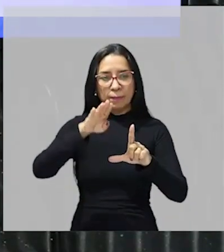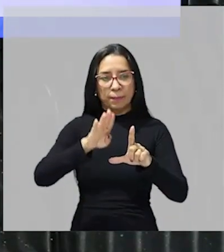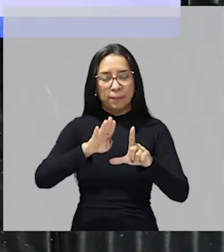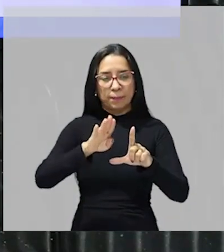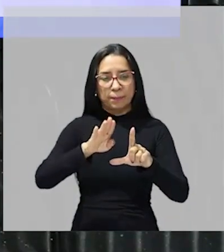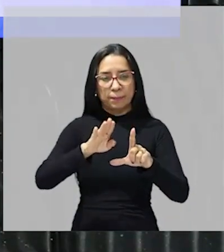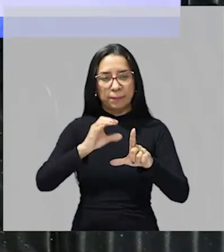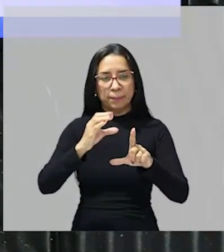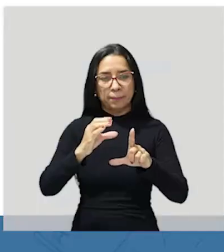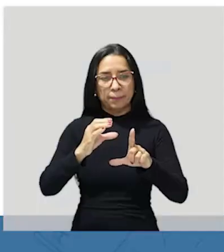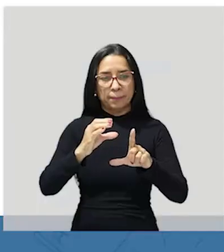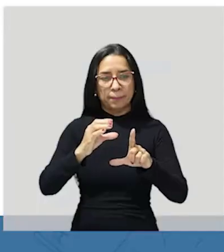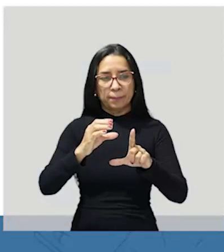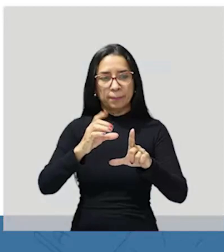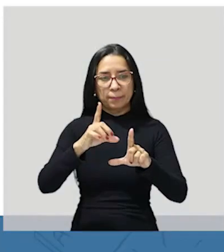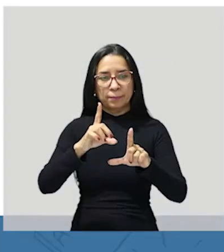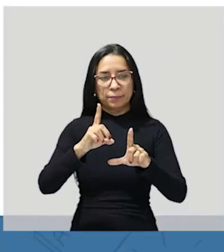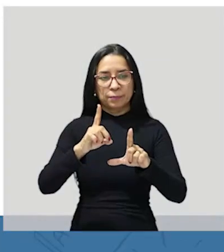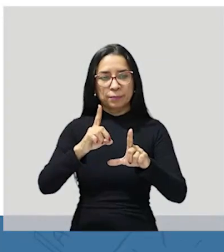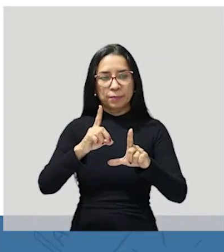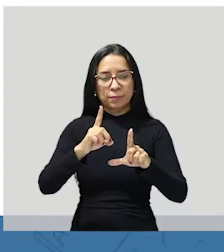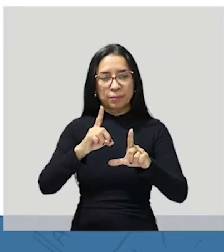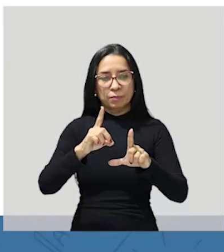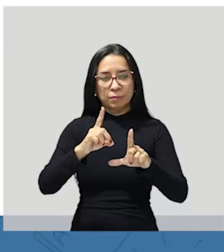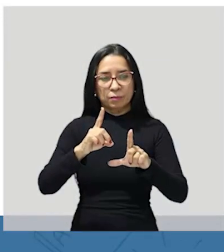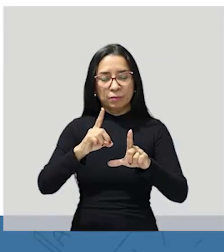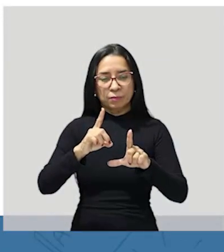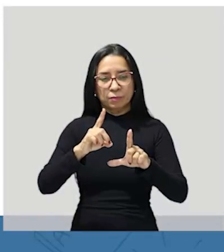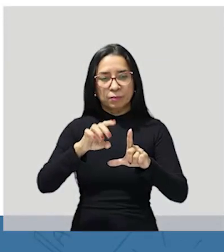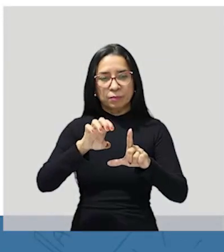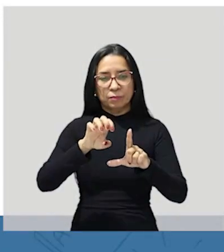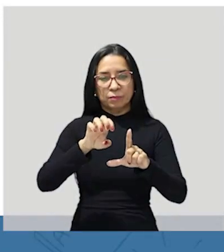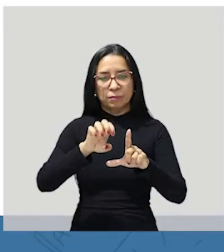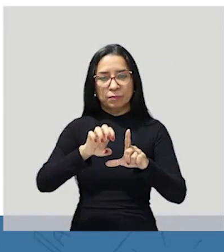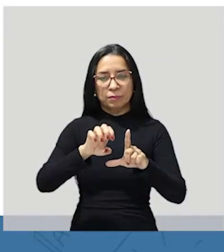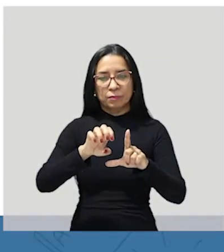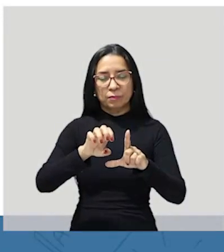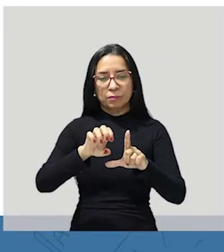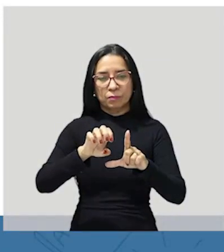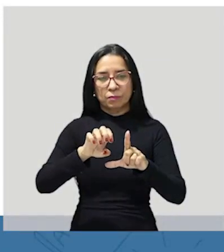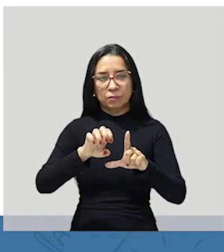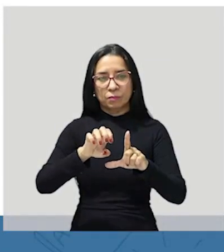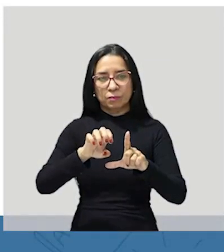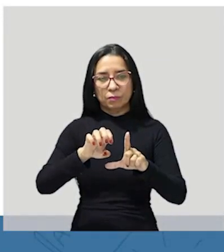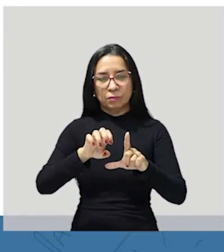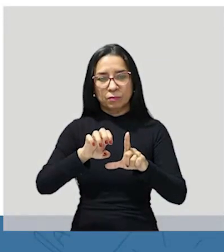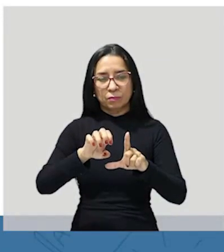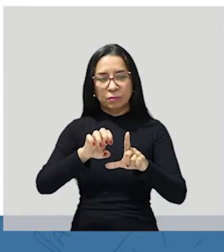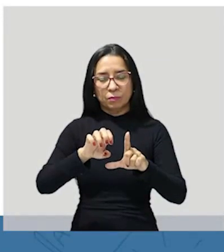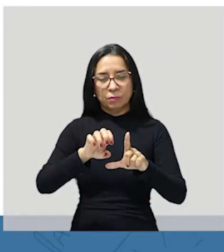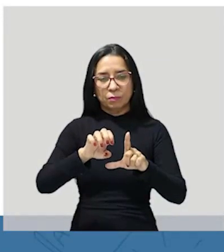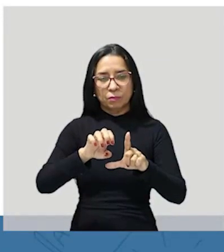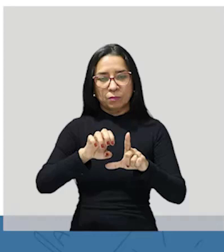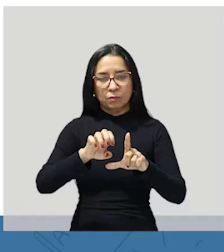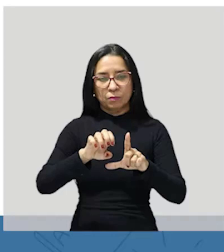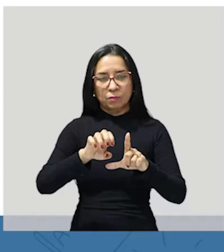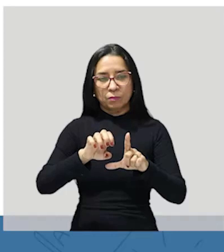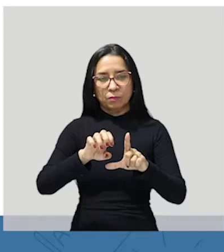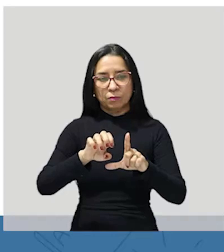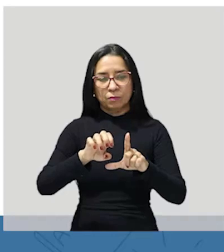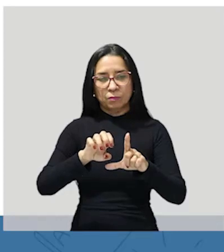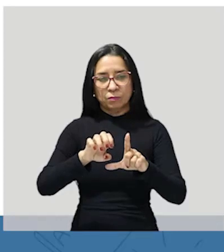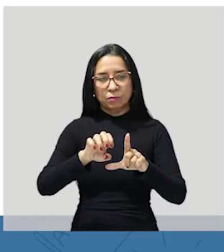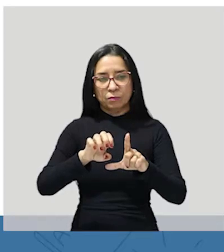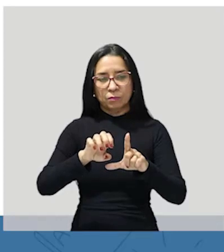fomentar o engajamento do leitor, favorecer o diálogo entre governo e sociedade, Instaurar dúvidas sobre